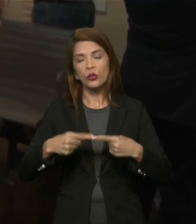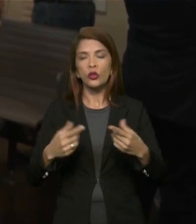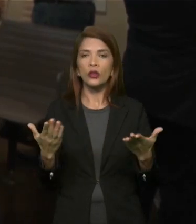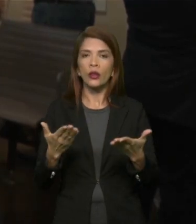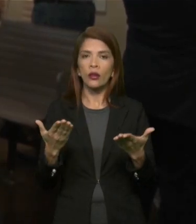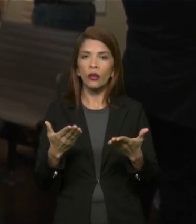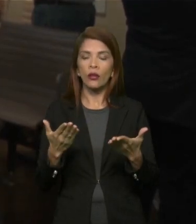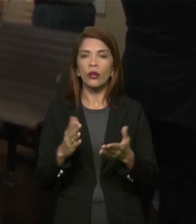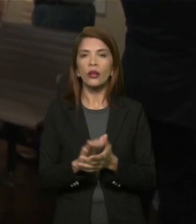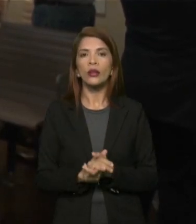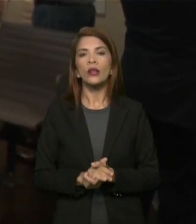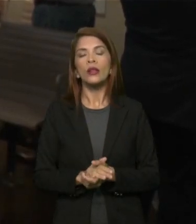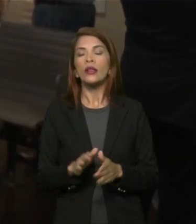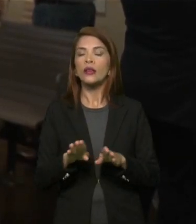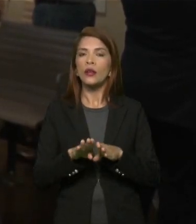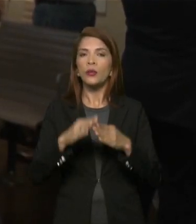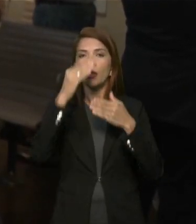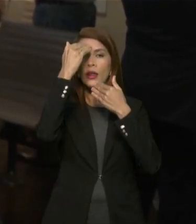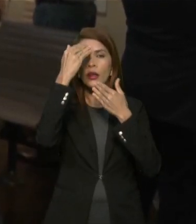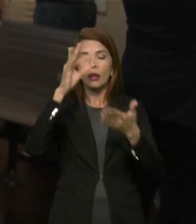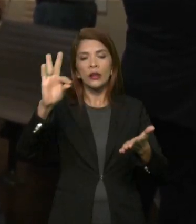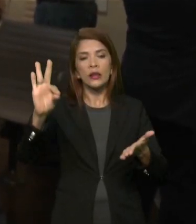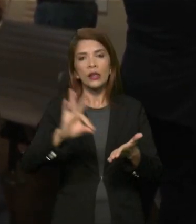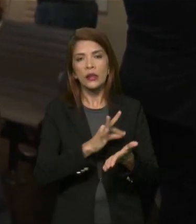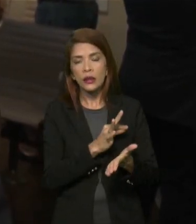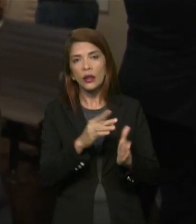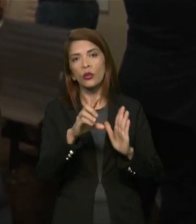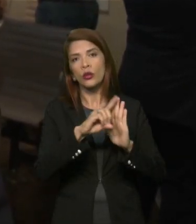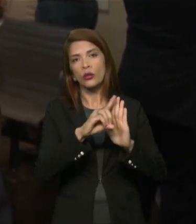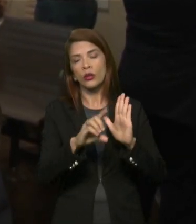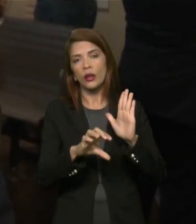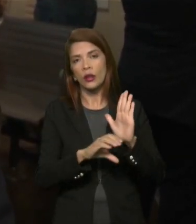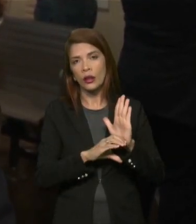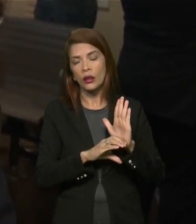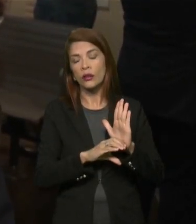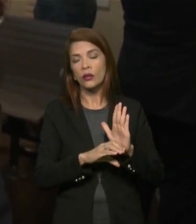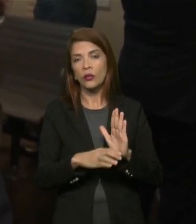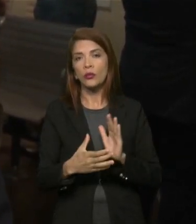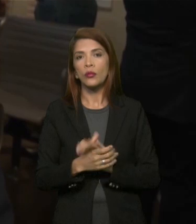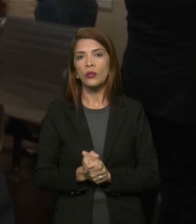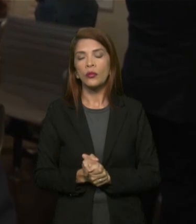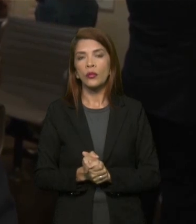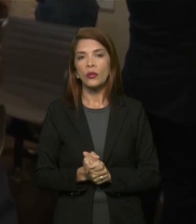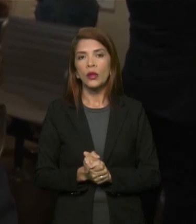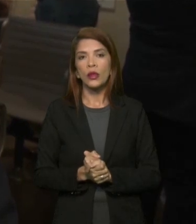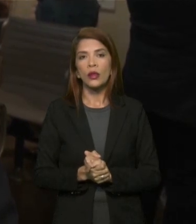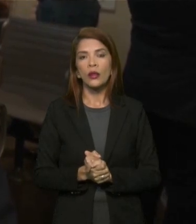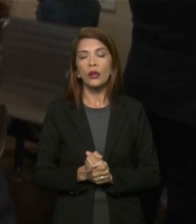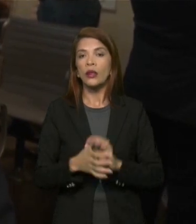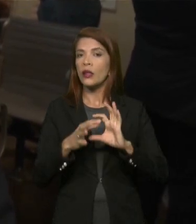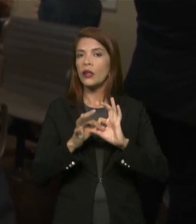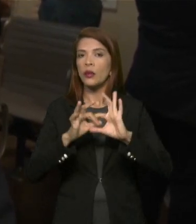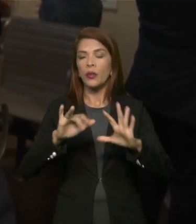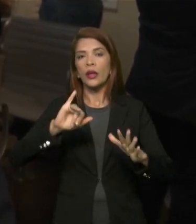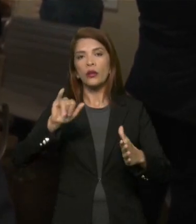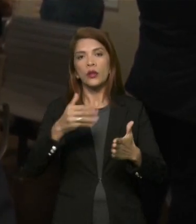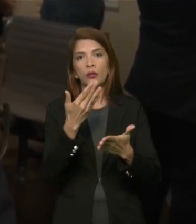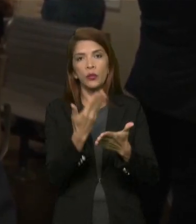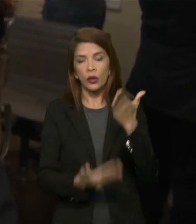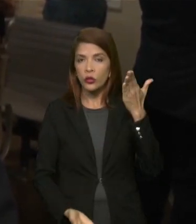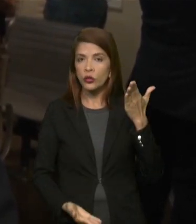ele a assinatura desse decreto, que reduz a alíquota zero os nossos produtos